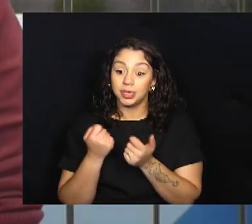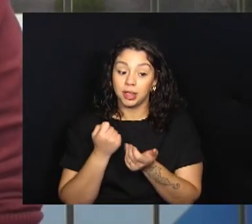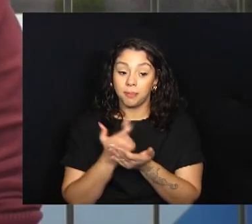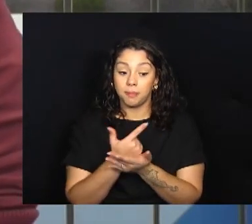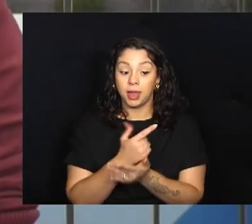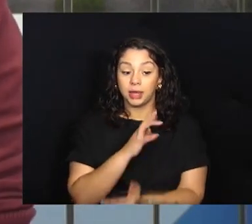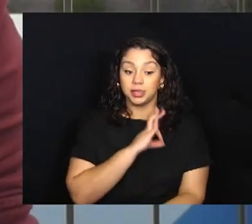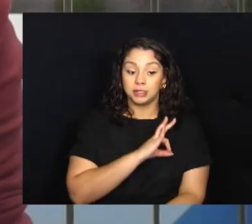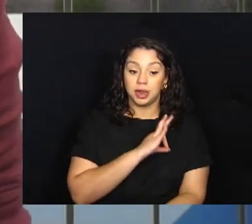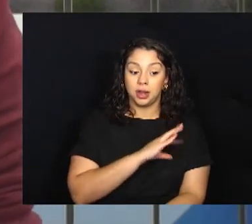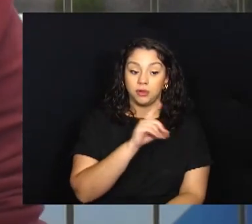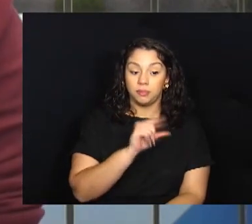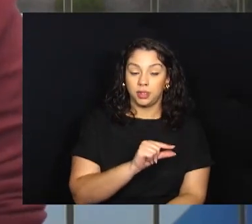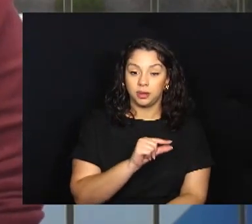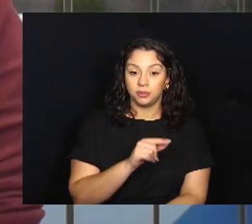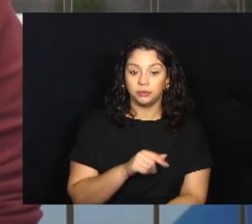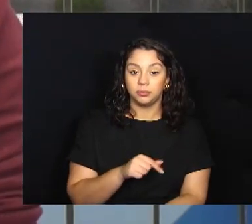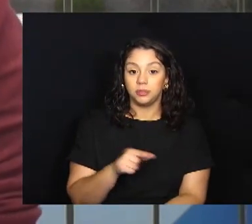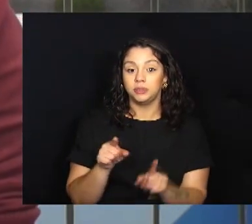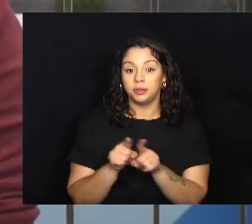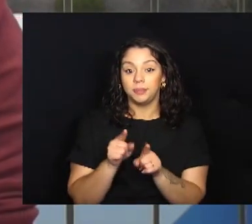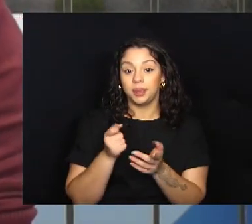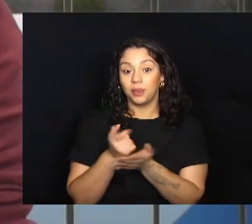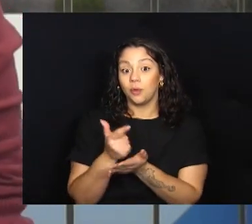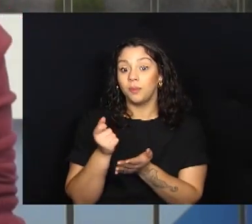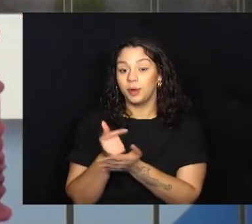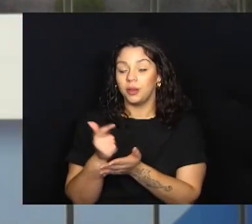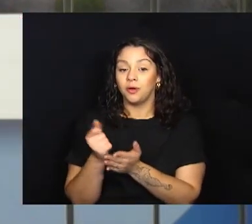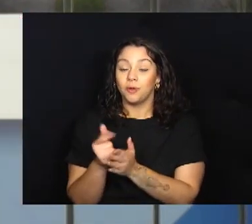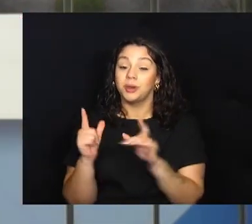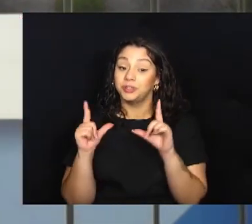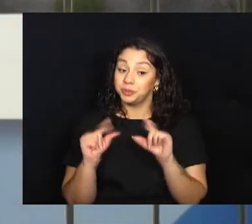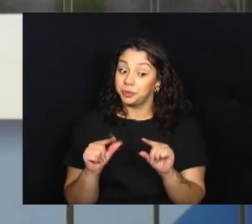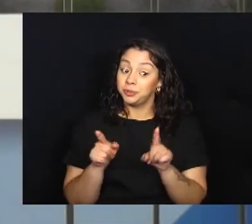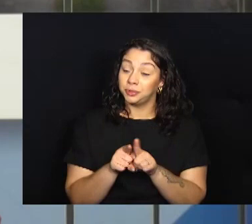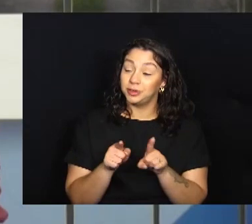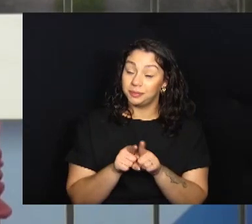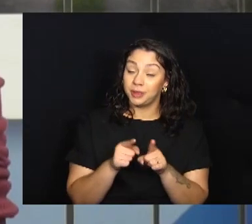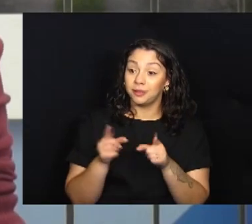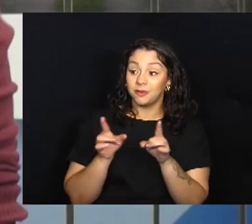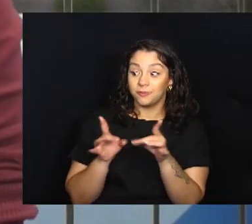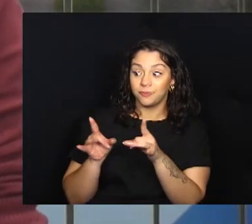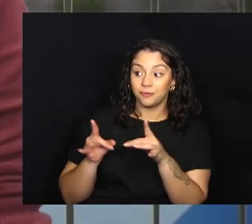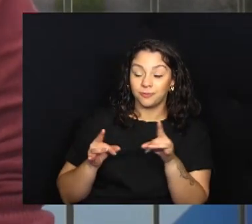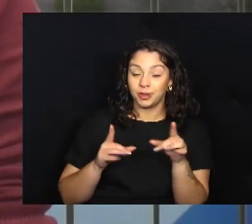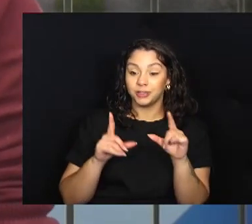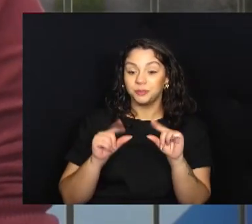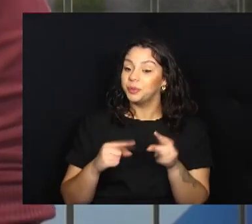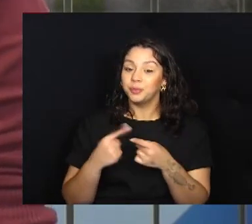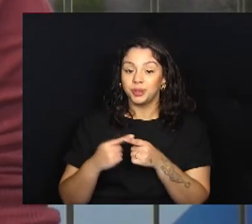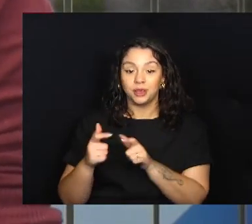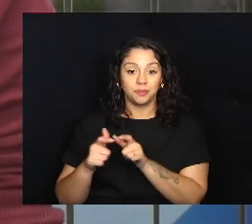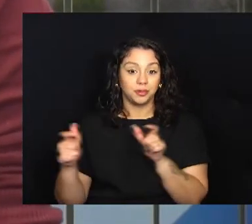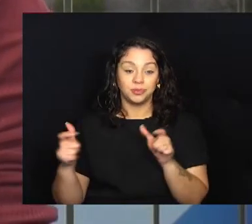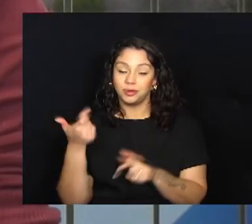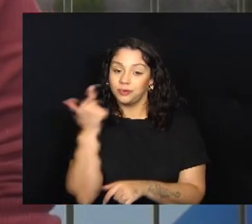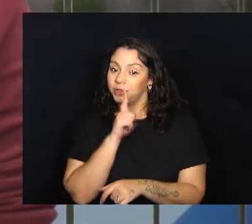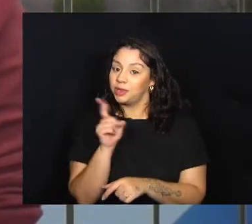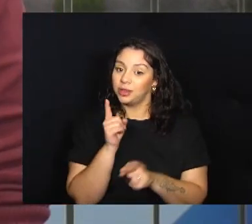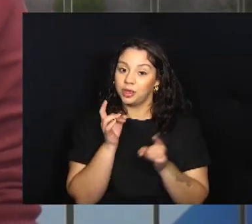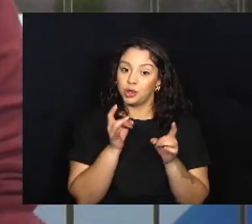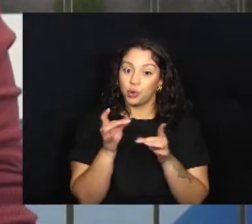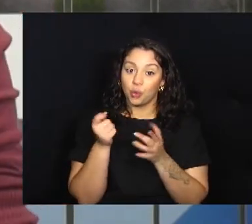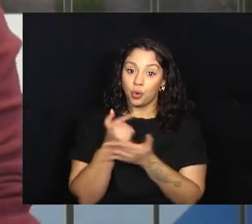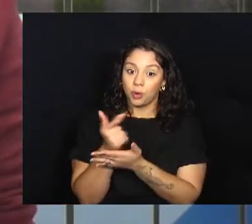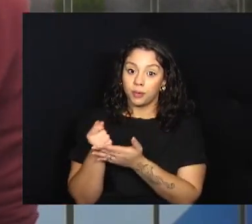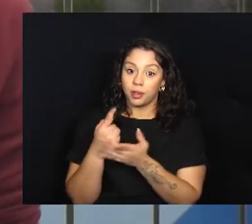seu trabalhador, teve queda no consumo. Porque menos gente está conseguindo comprar a padaria. Se antes você comprava